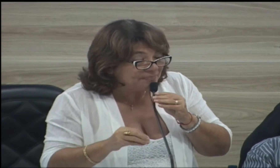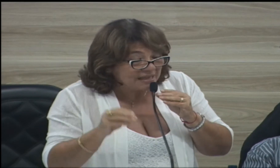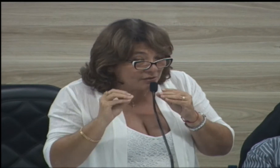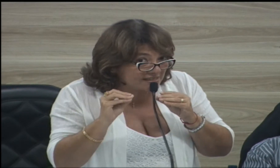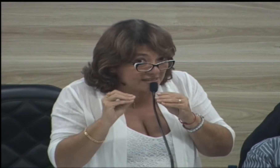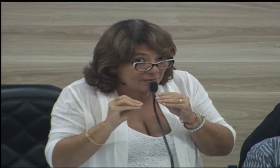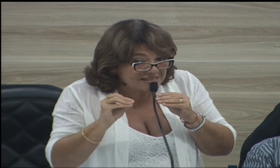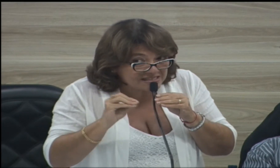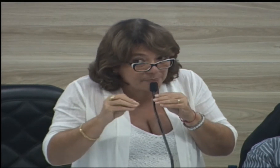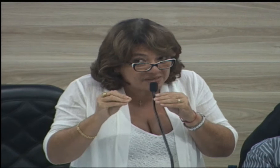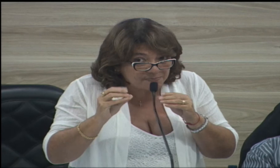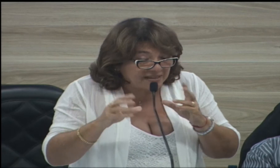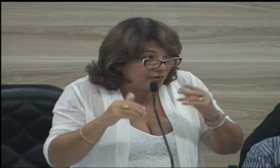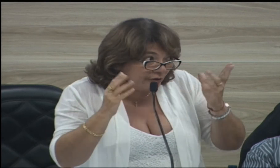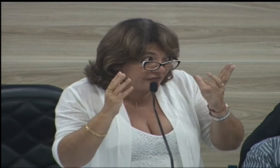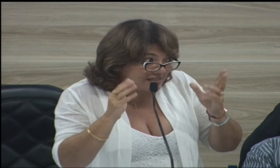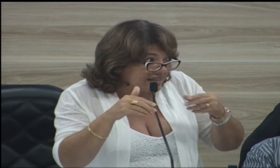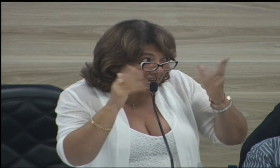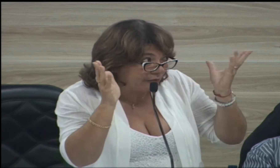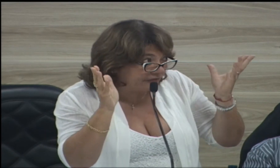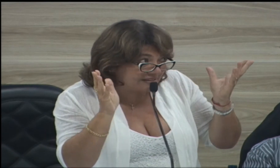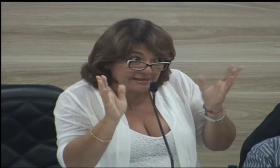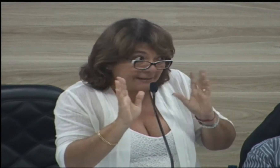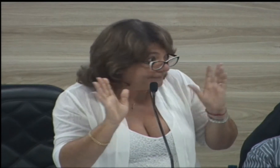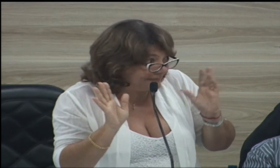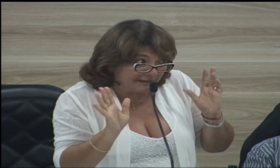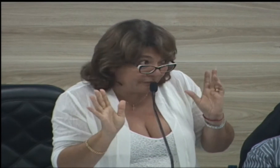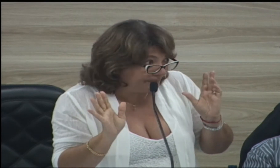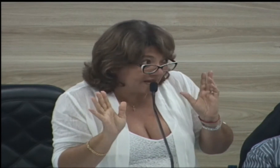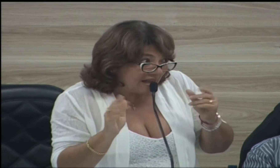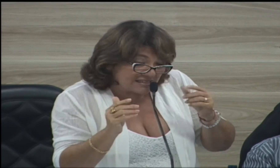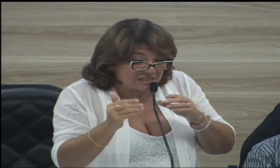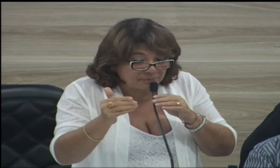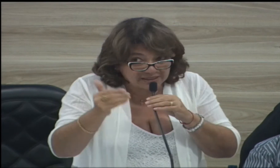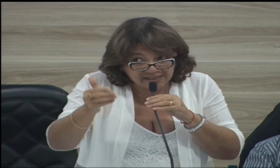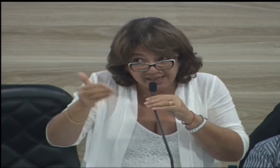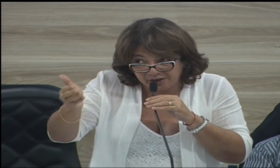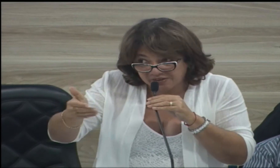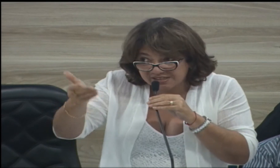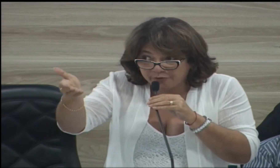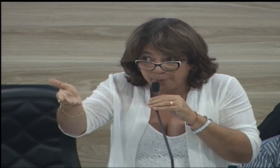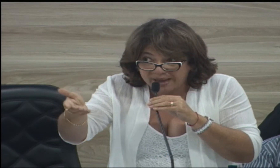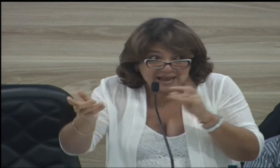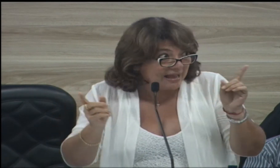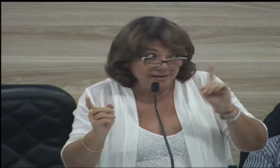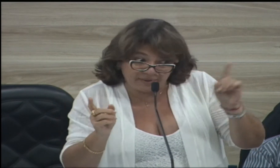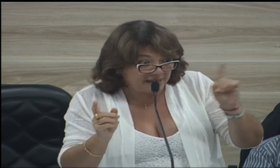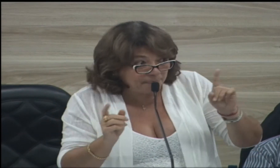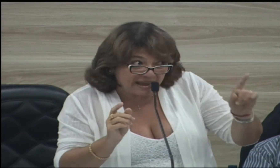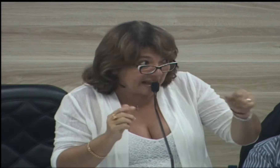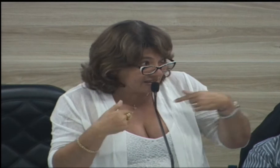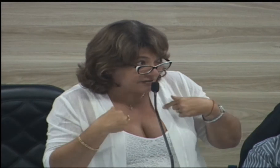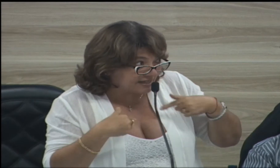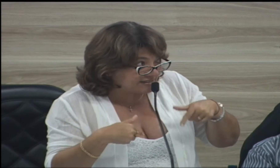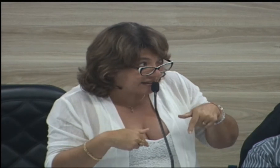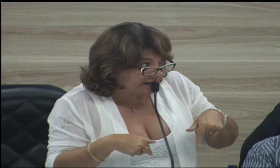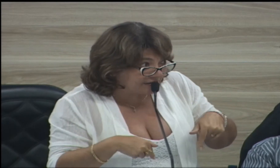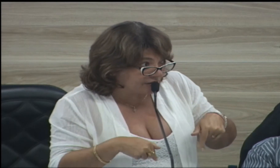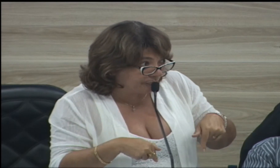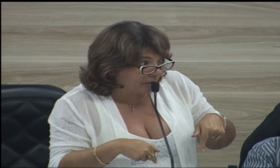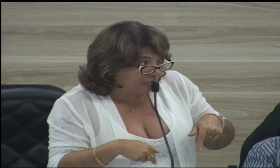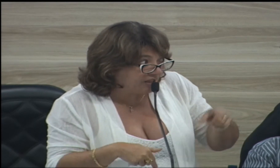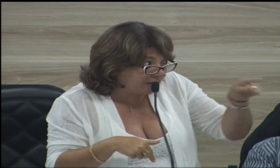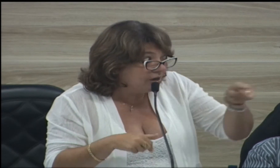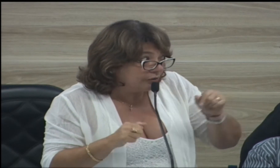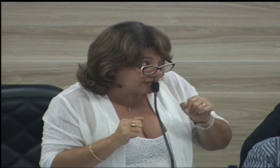né? Então, às vezes não é simplesmente eu vou fazer, quero fazer. Não. Às vezes você pode até querer fazer, vou pagar. Mas nem pagar, se você quiser tirar